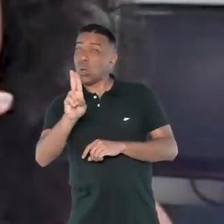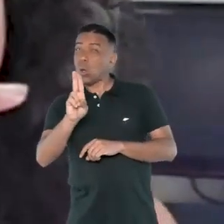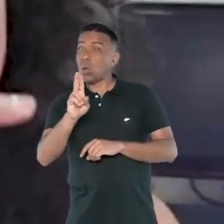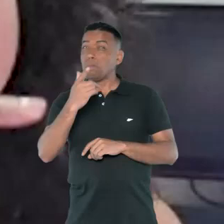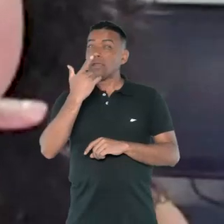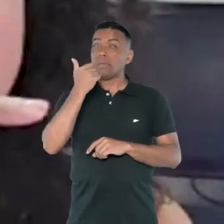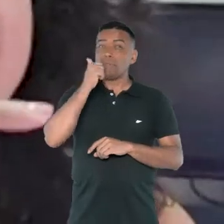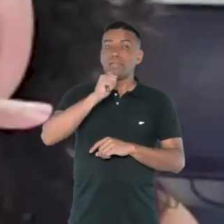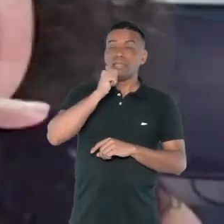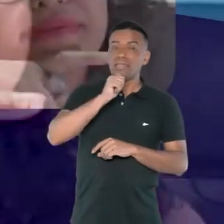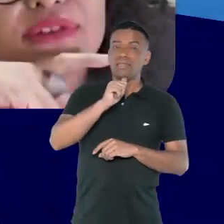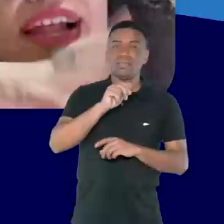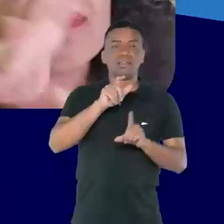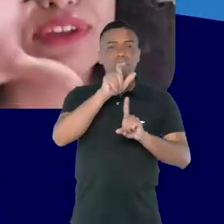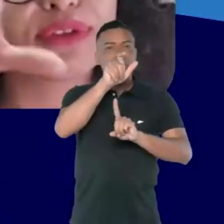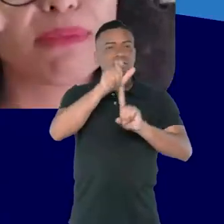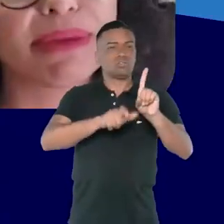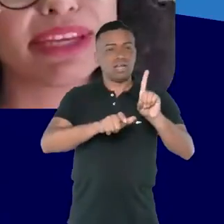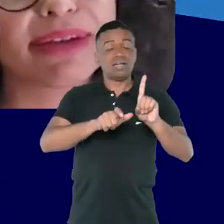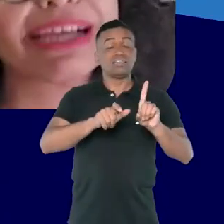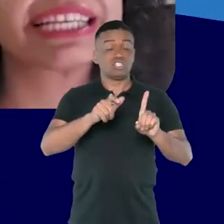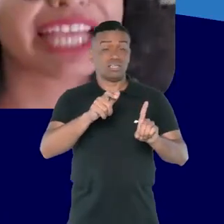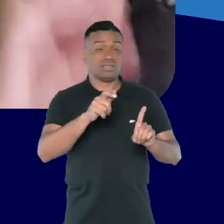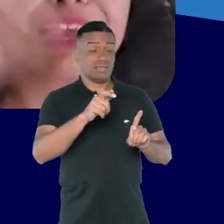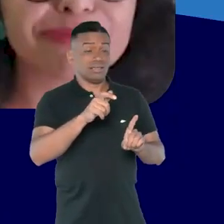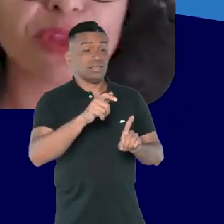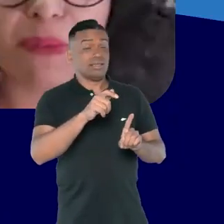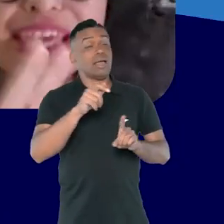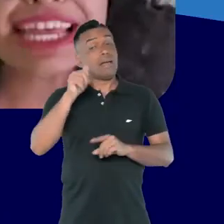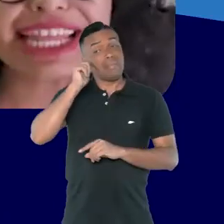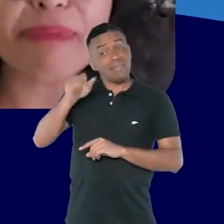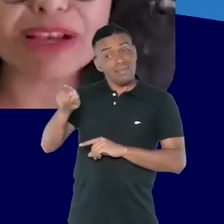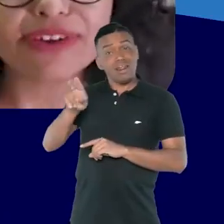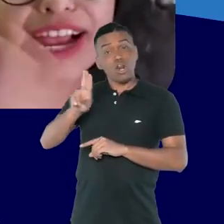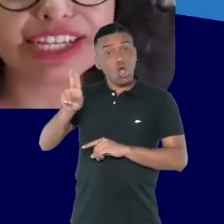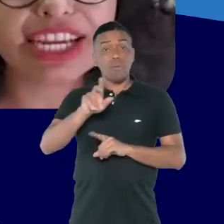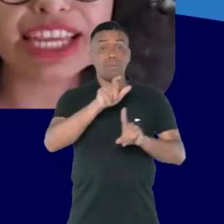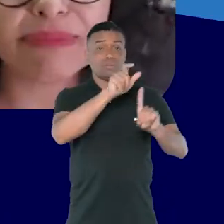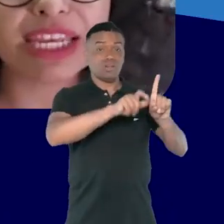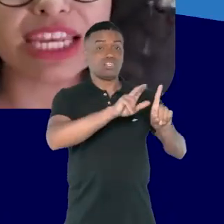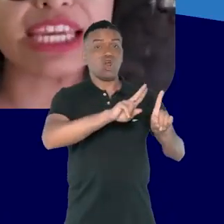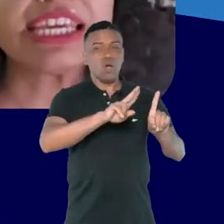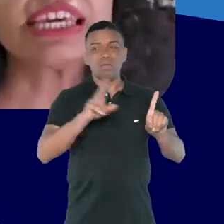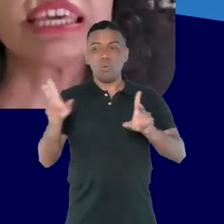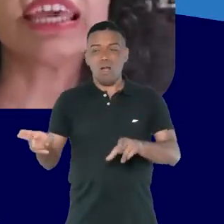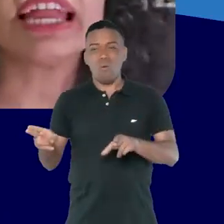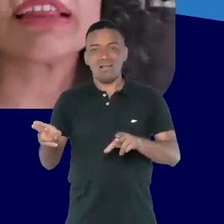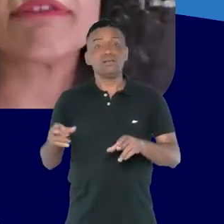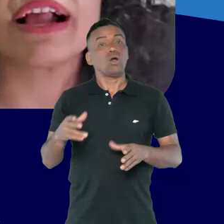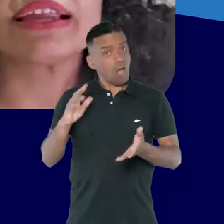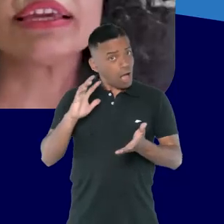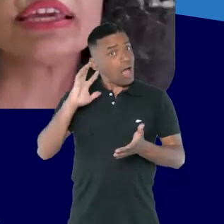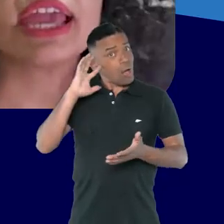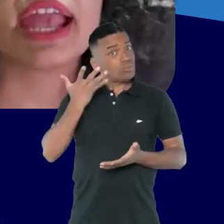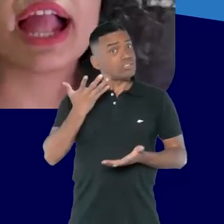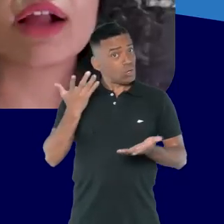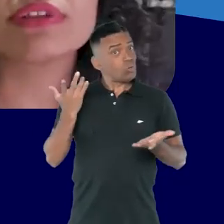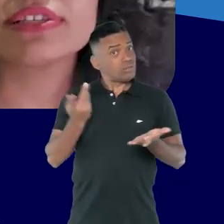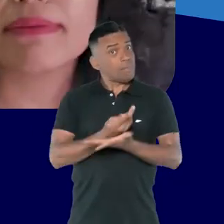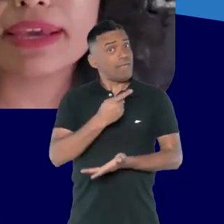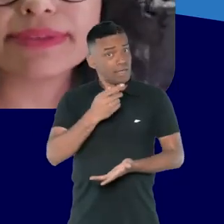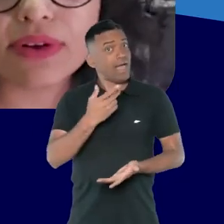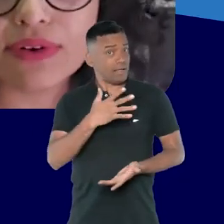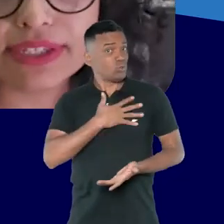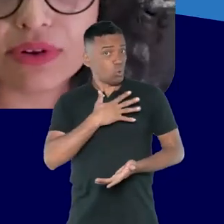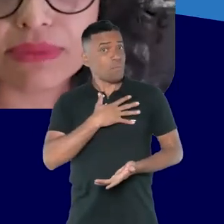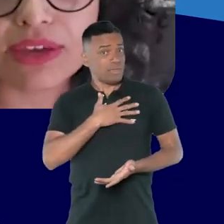eu tô na dúvida, pode ser sim. Tô na dúvida do nome da menina, mas assim, era o mesmo nome da personagem e da menininha. E aí ela fala,